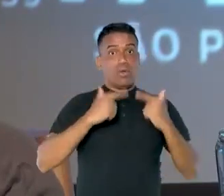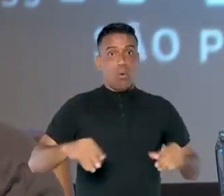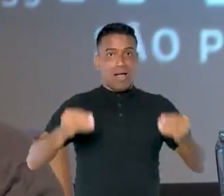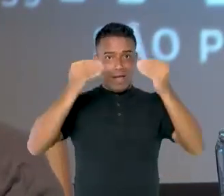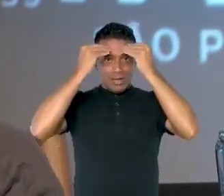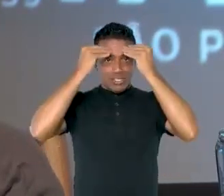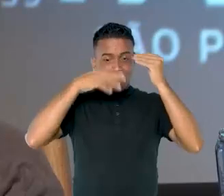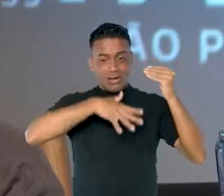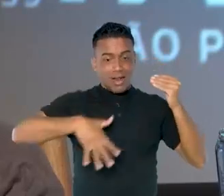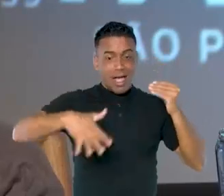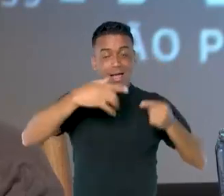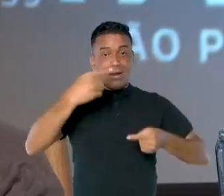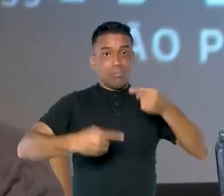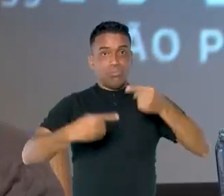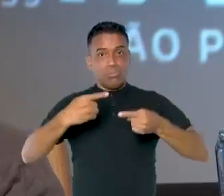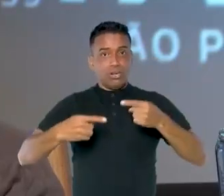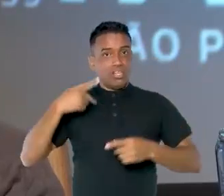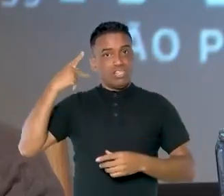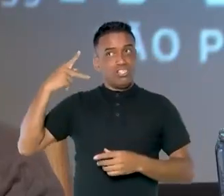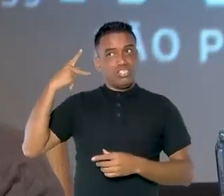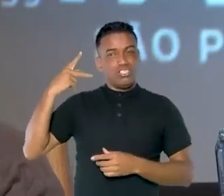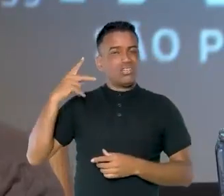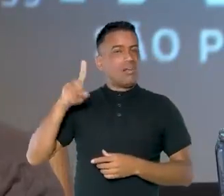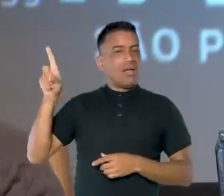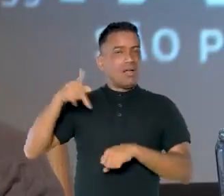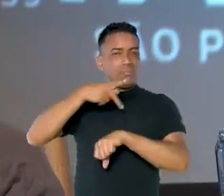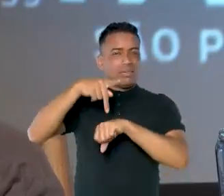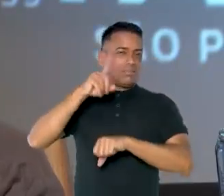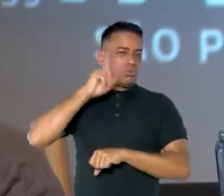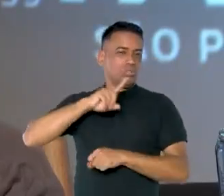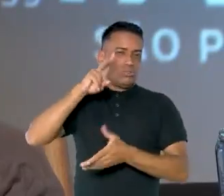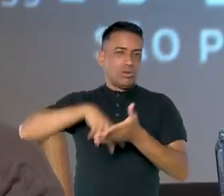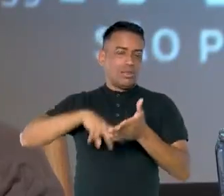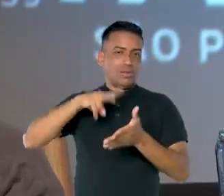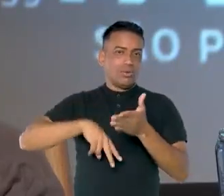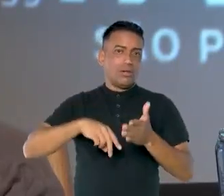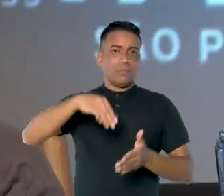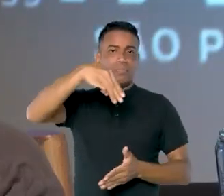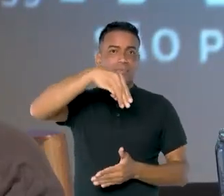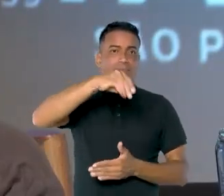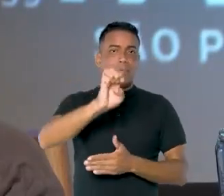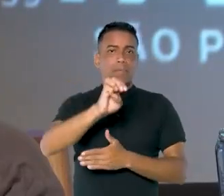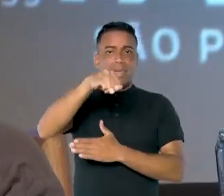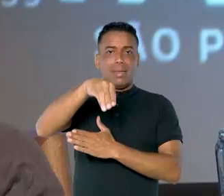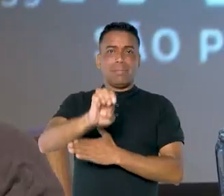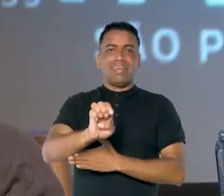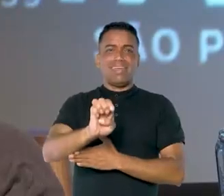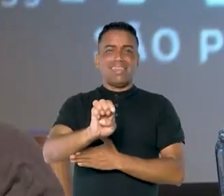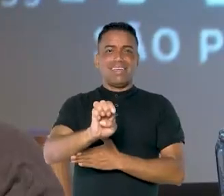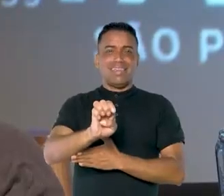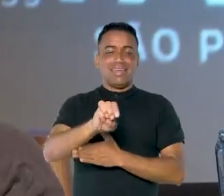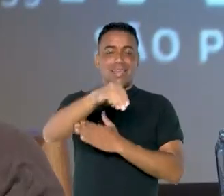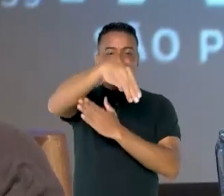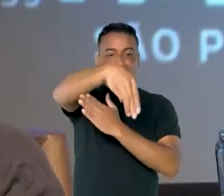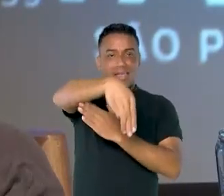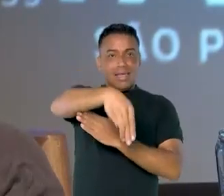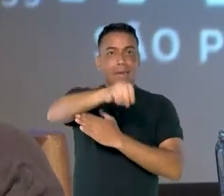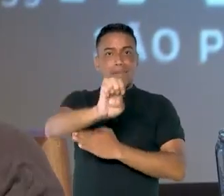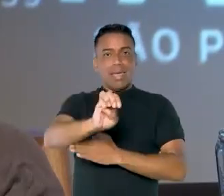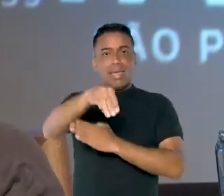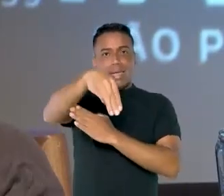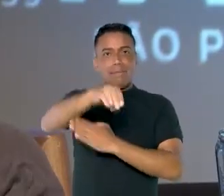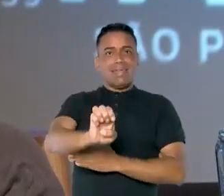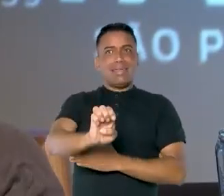eu tenho lido livros sobre isso nos Estados Unidos, é a meme, entende? As memes